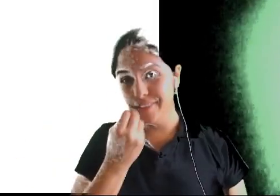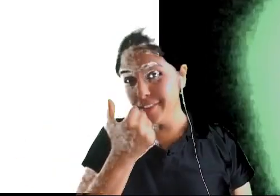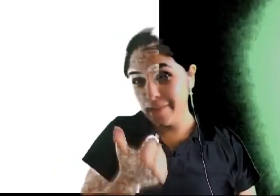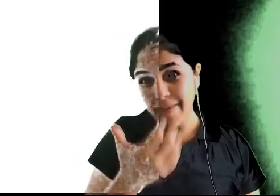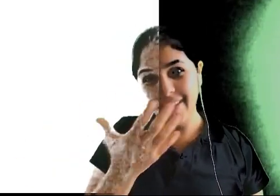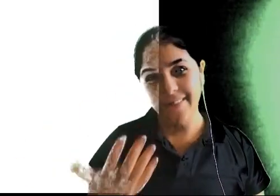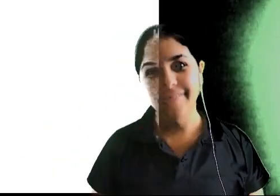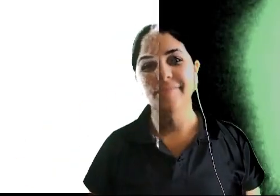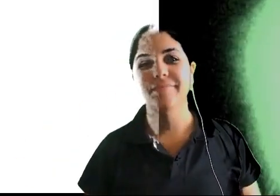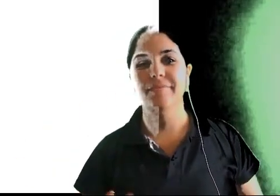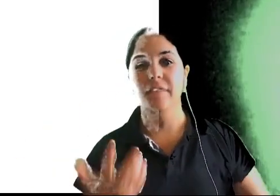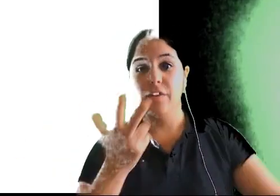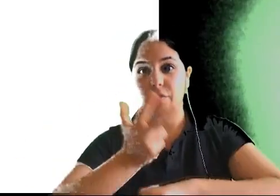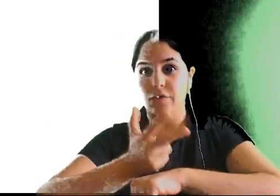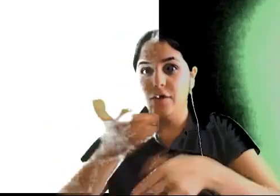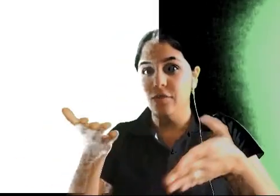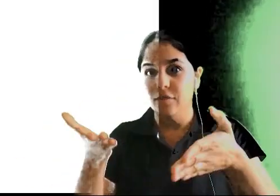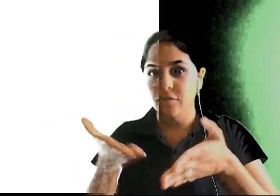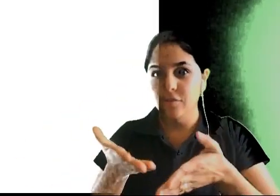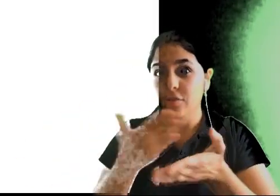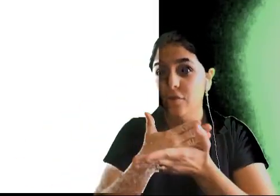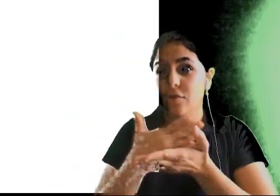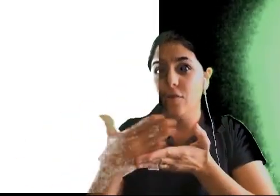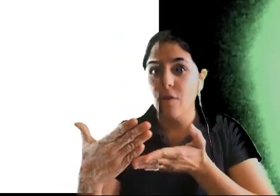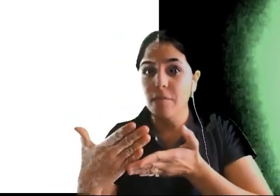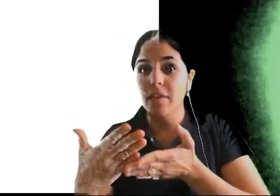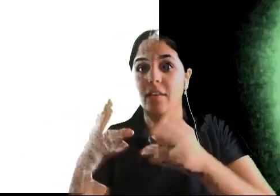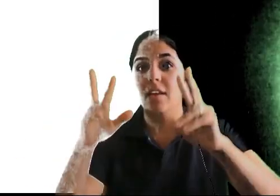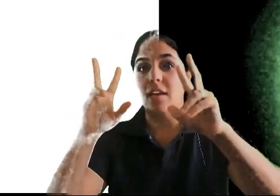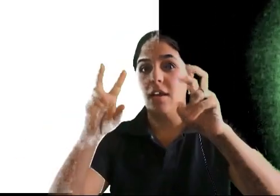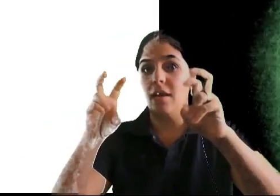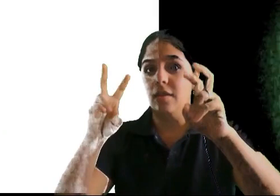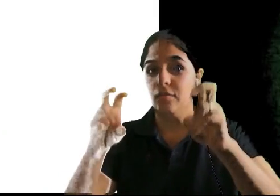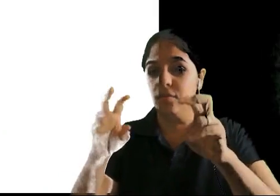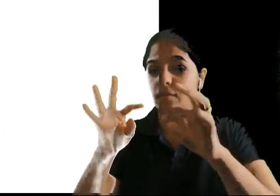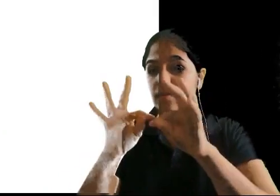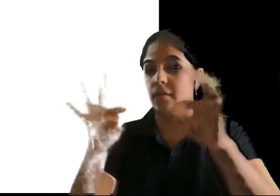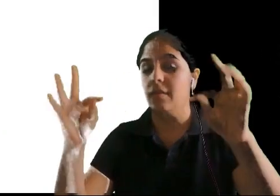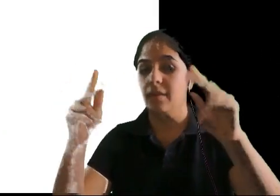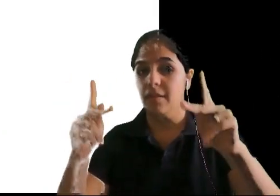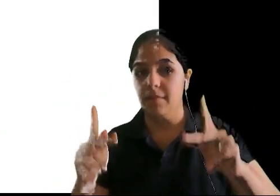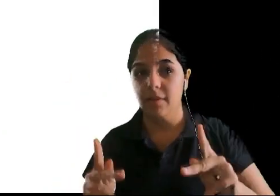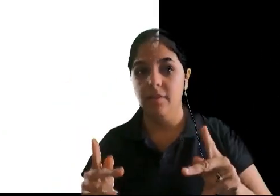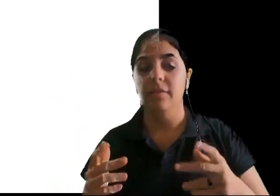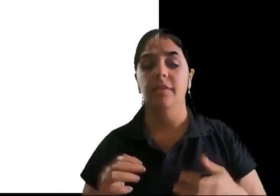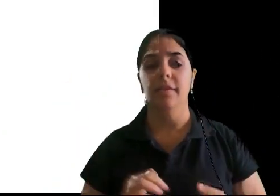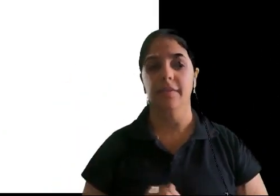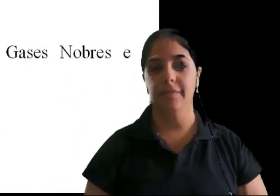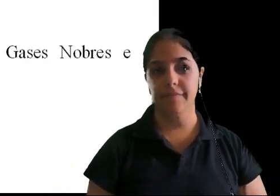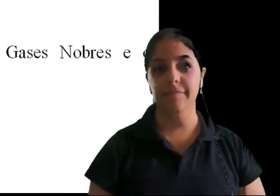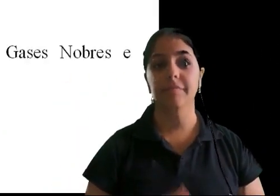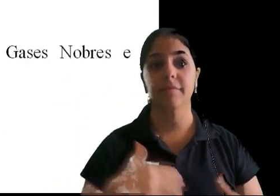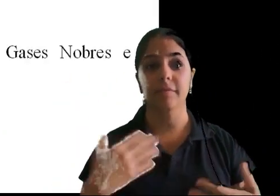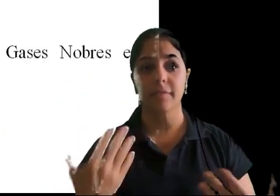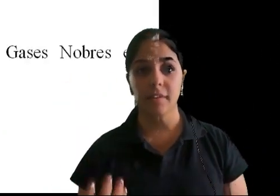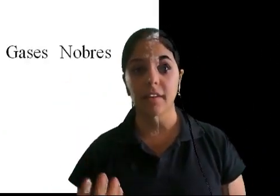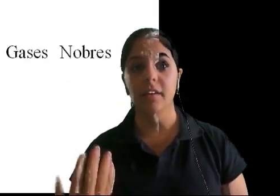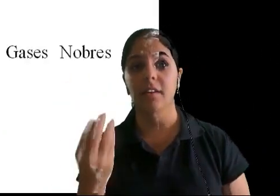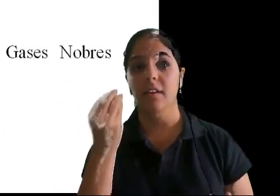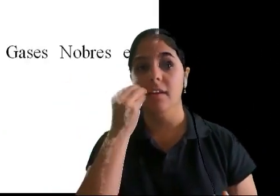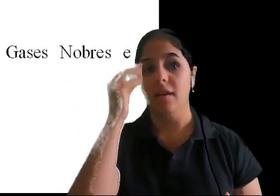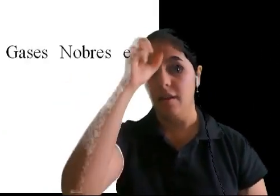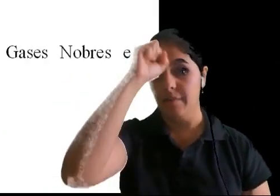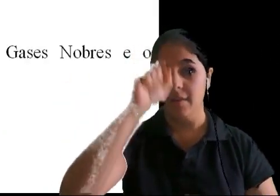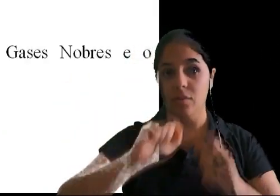Olá pessoal, tudo bem? No vídeo de hoje nós vamos começar o nosso conteúdo sobre tabela periódica. Então